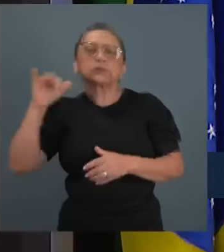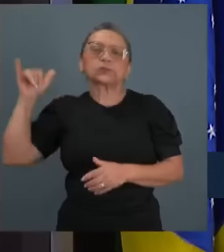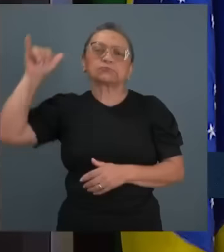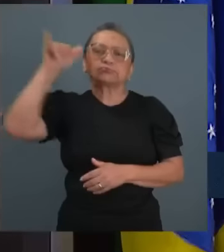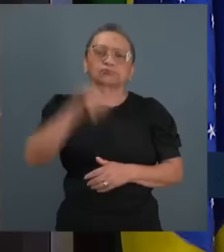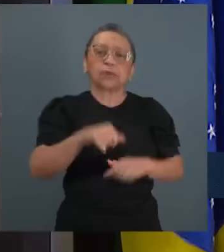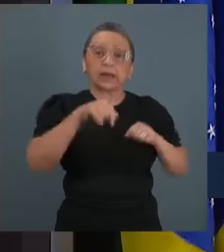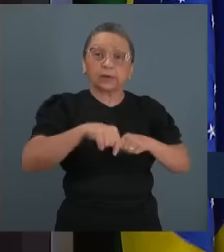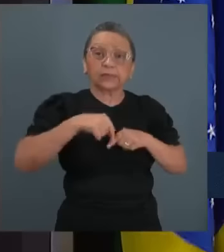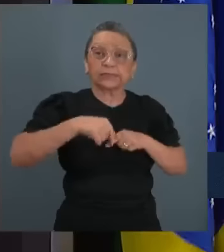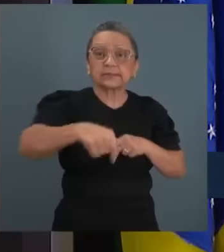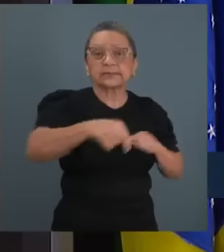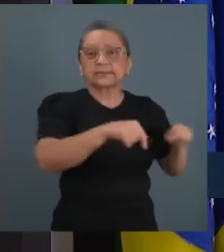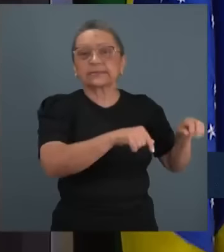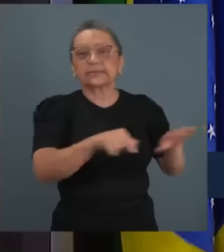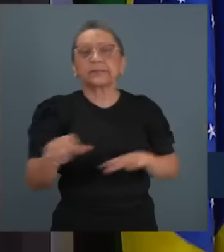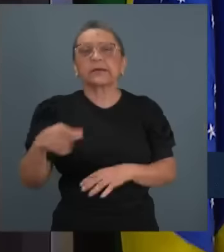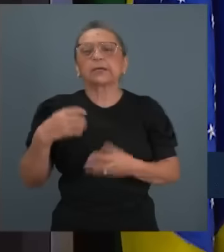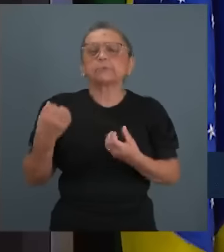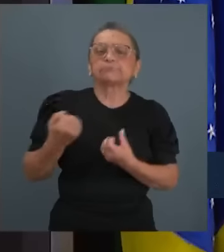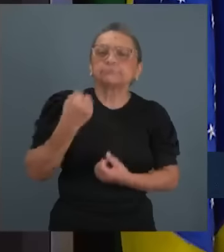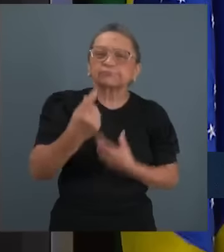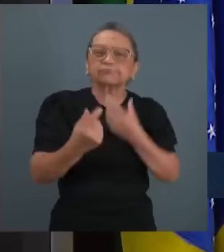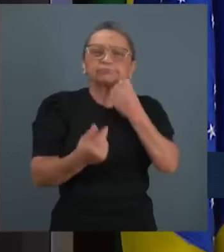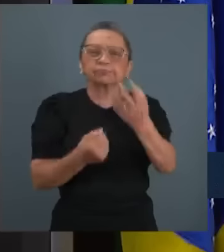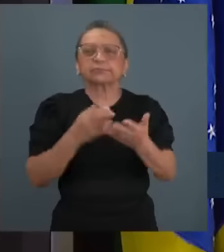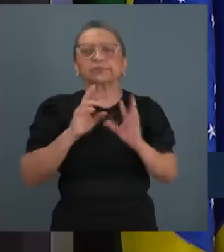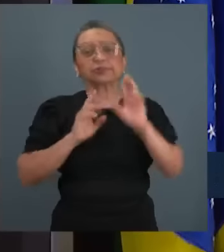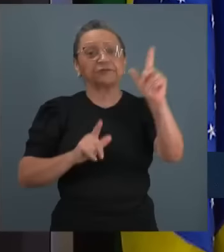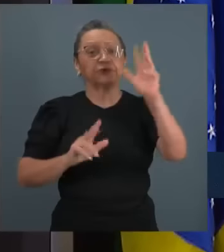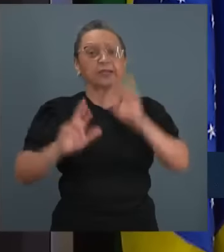Nessa semana um pouco atípica,